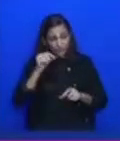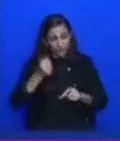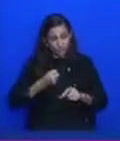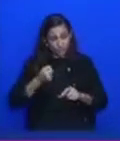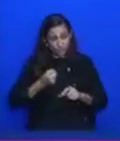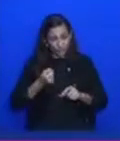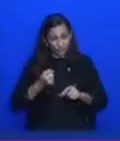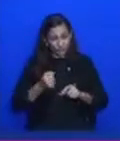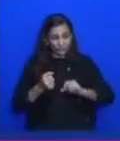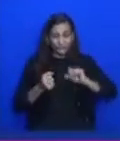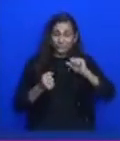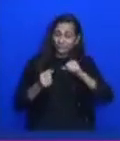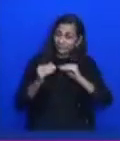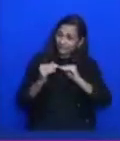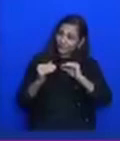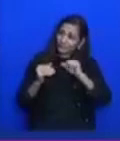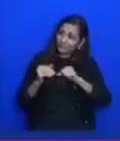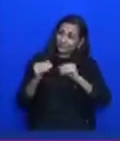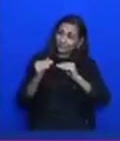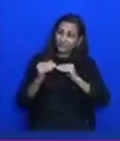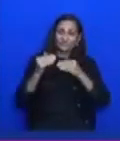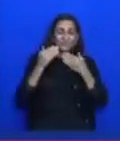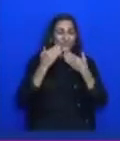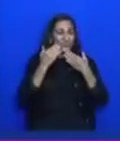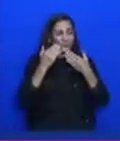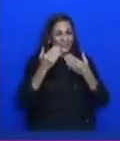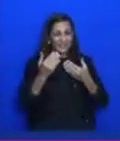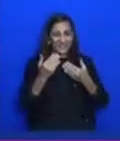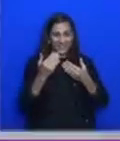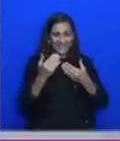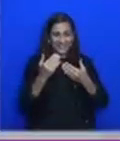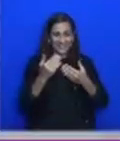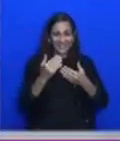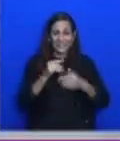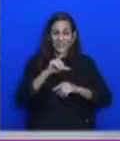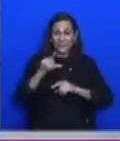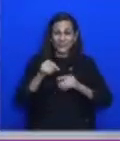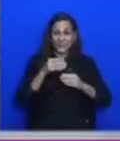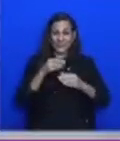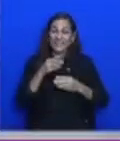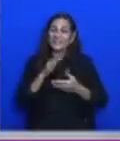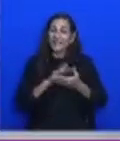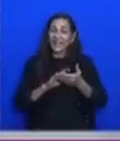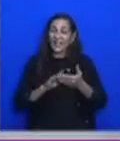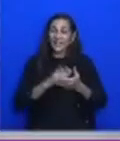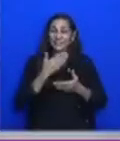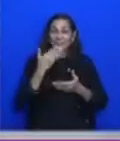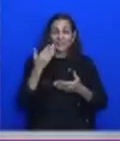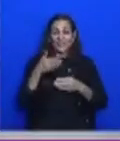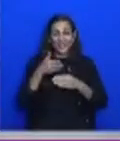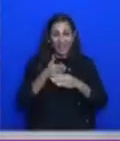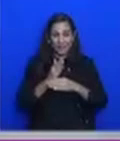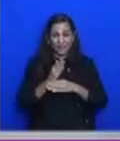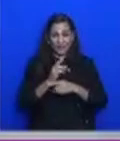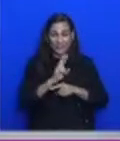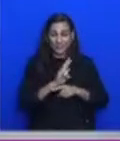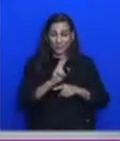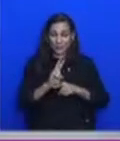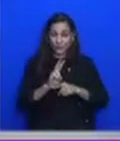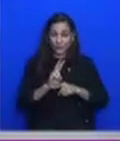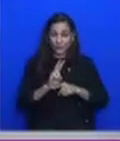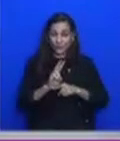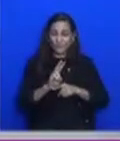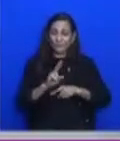sorteados? Sim, confirmo. Sim, confirmo. Obrigado. Sorteio da Loto Fácil realizado, validado por nossos